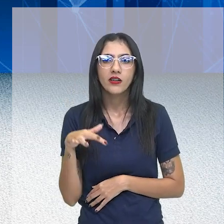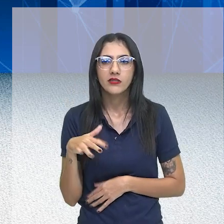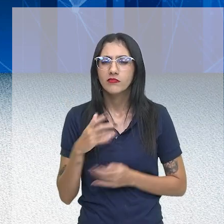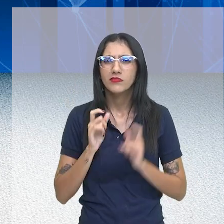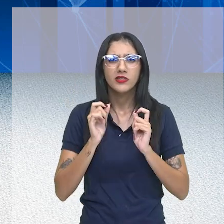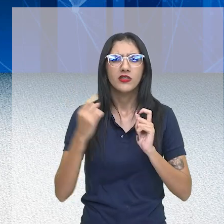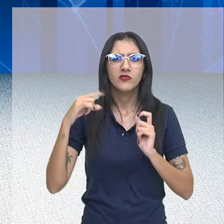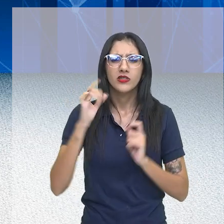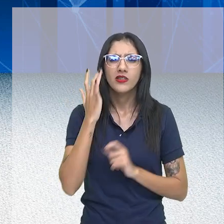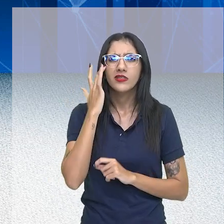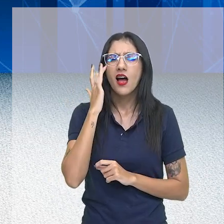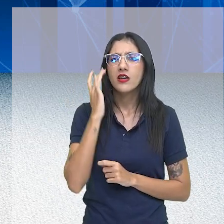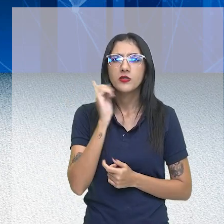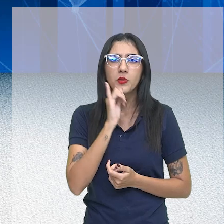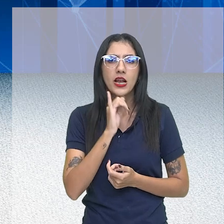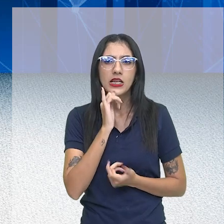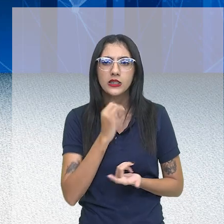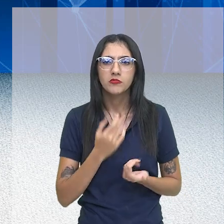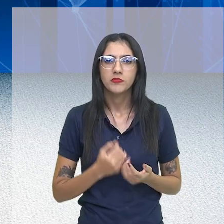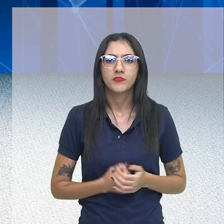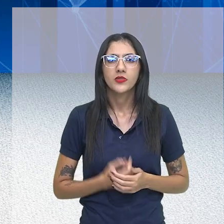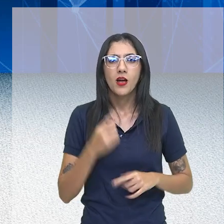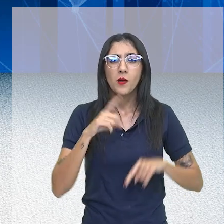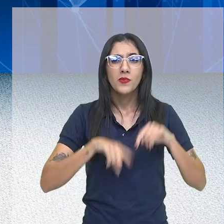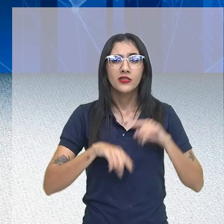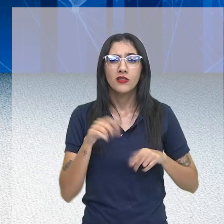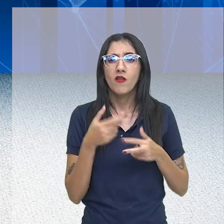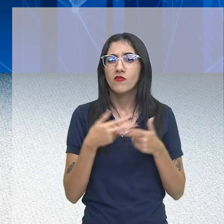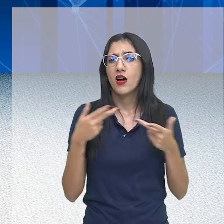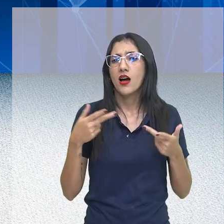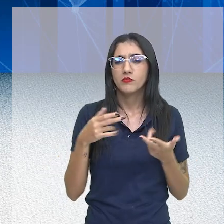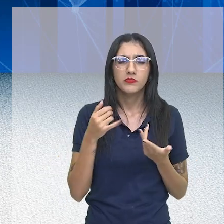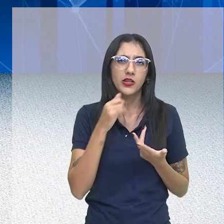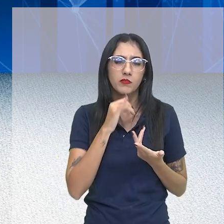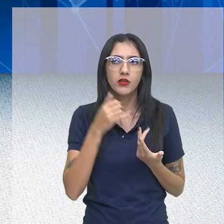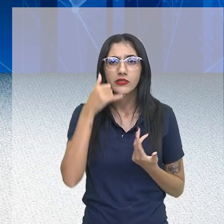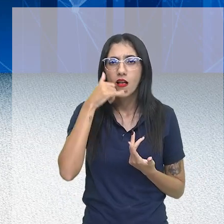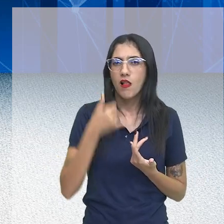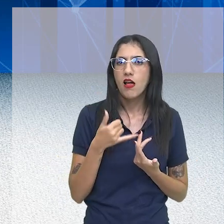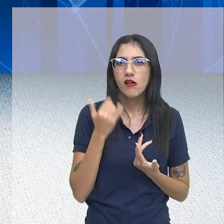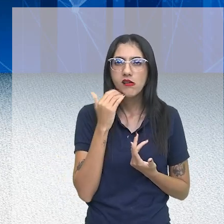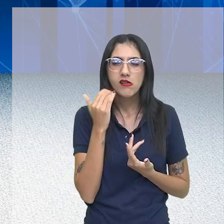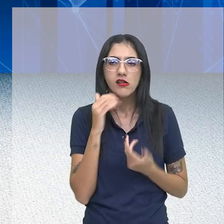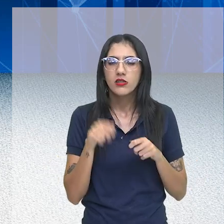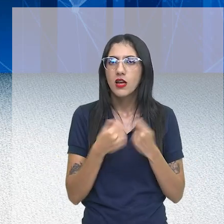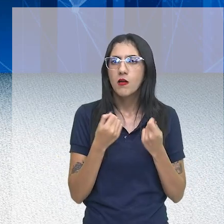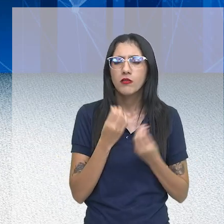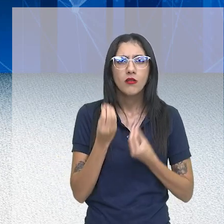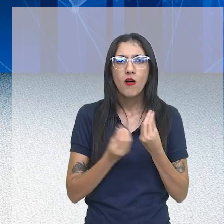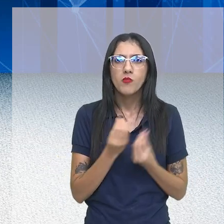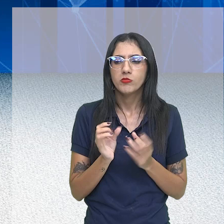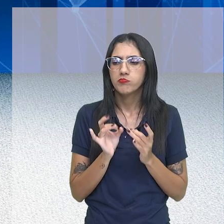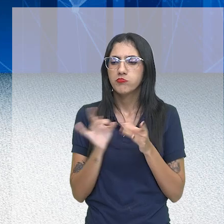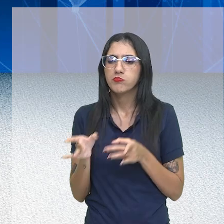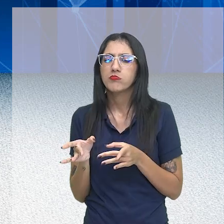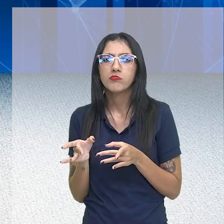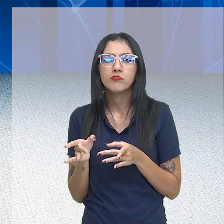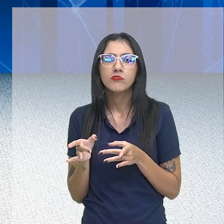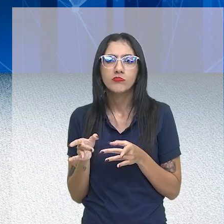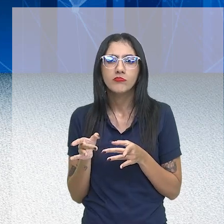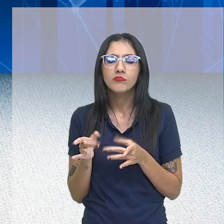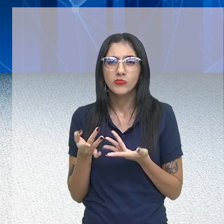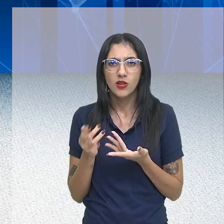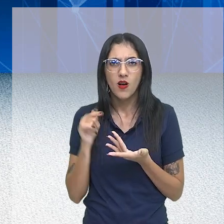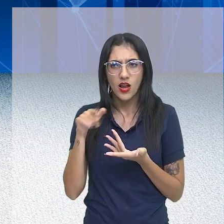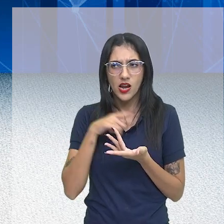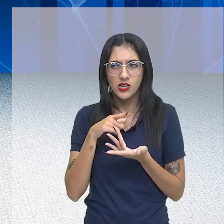aquele material, né? Os celulares que não funcionam mais, como é que eles são descartados, né? Será que eles